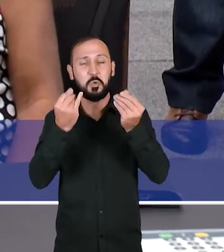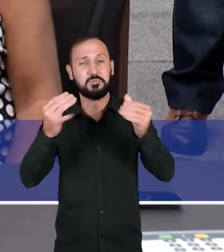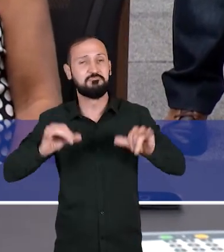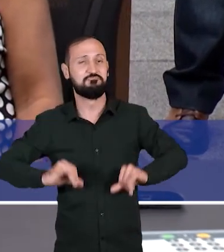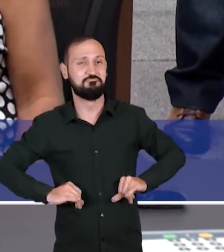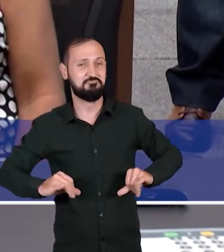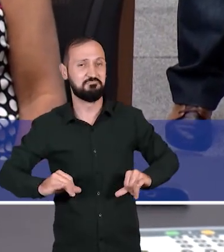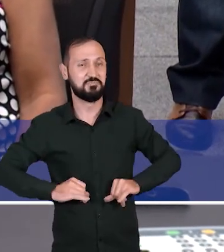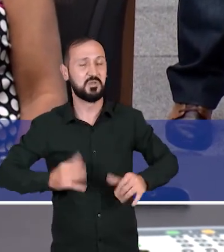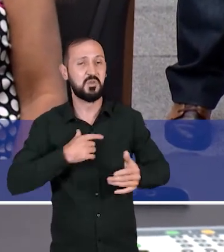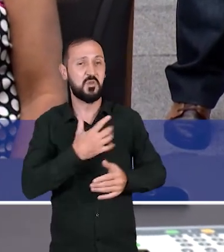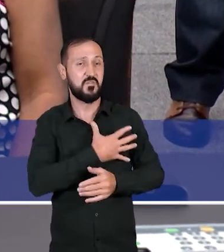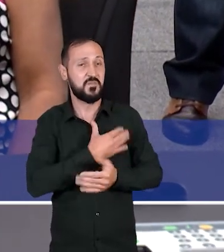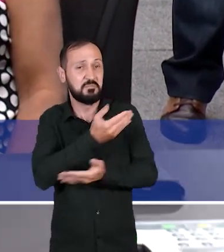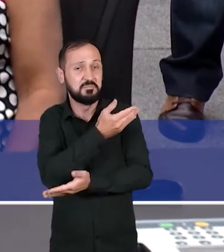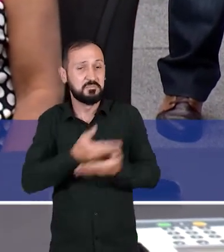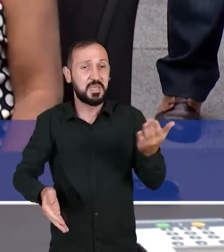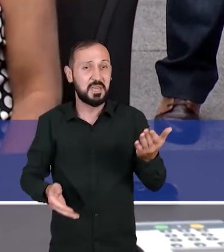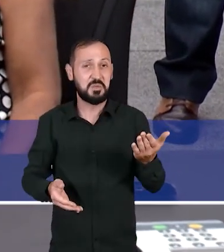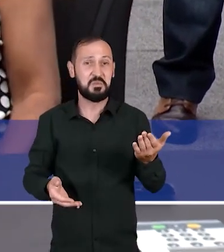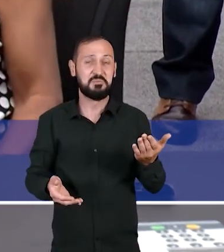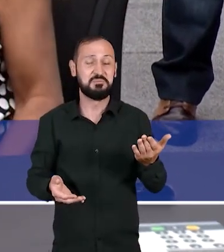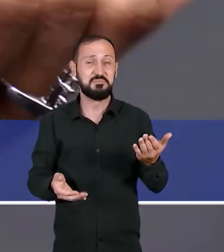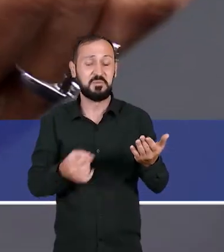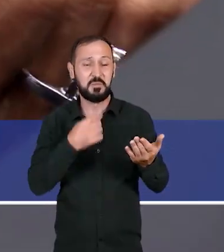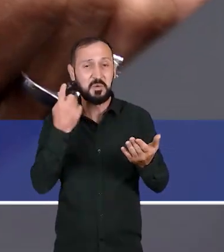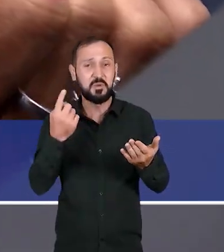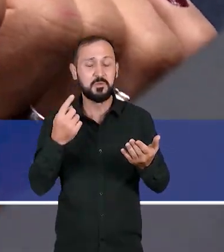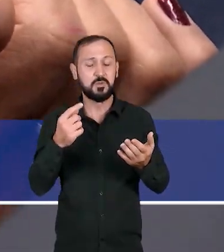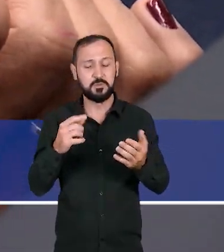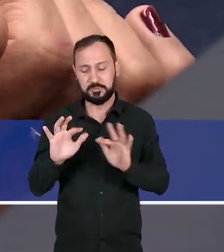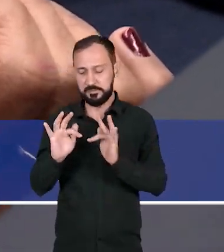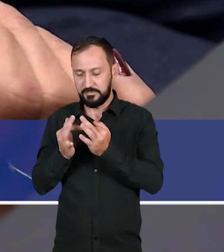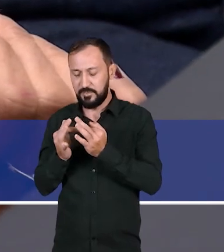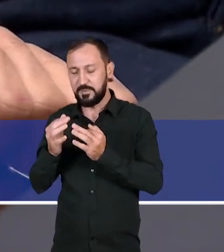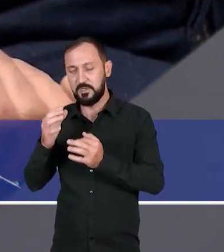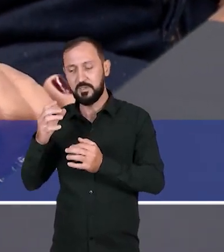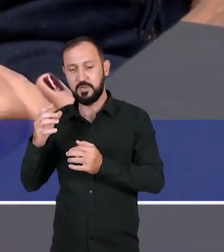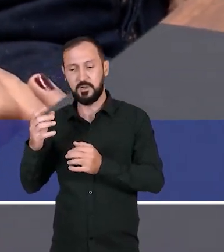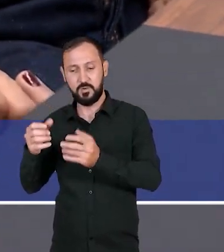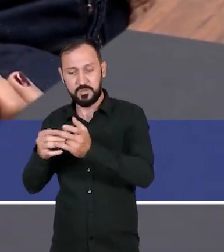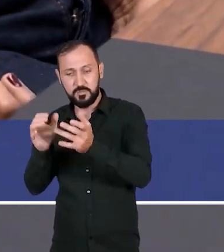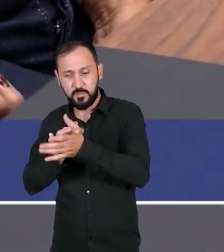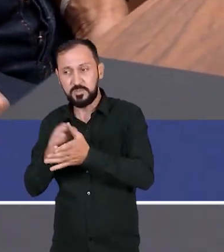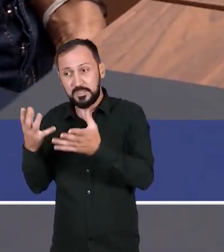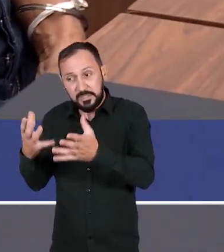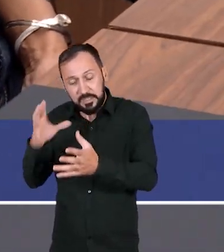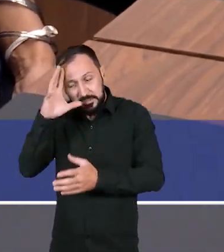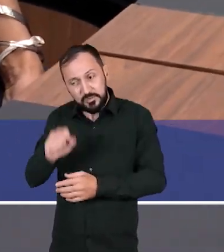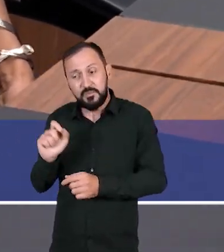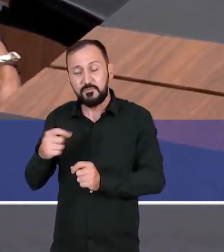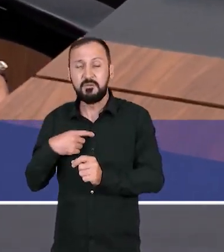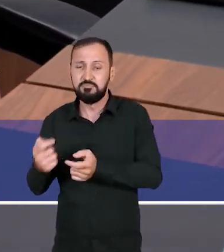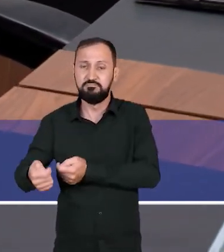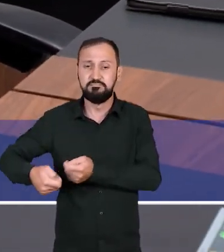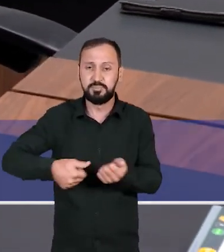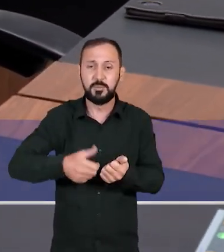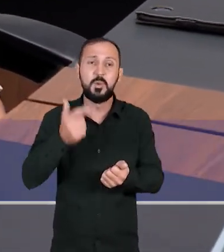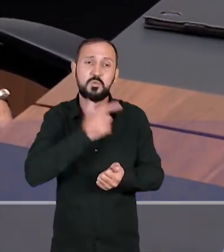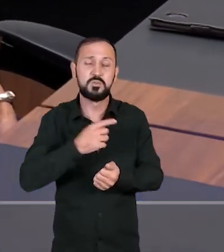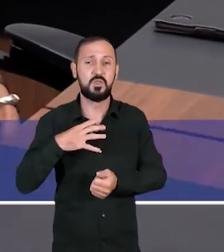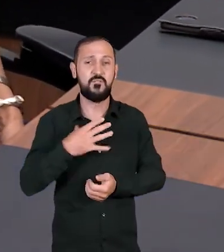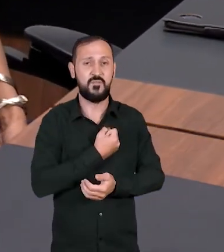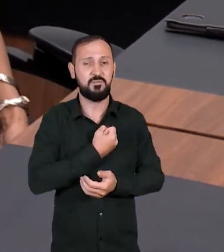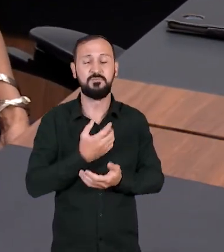tanto sofrimento e da perda precoce de seu filho, decidiu, junto com a esposa, pela doação dos órgãos e por